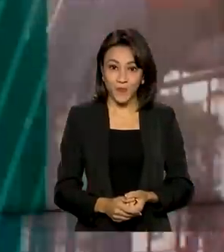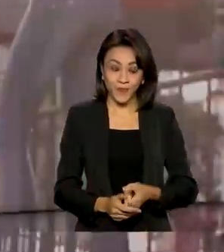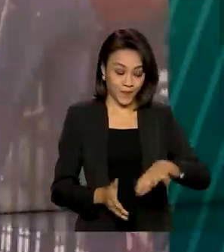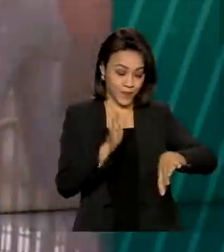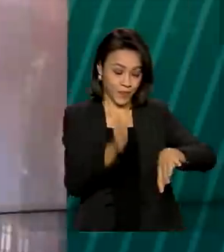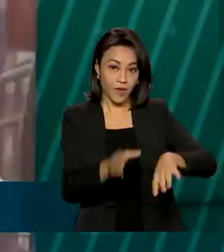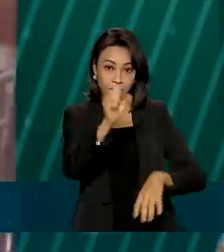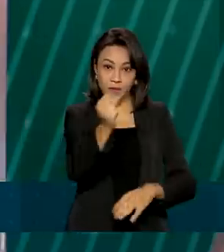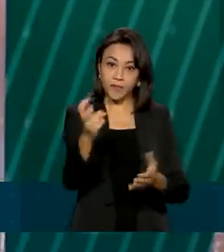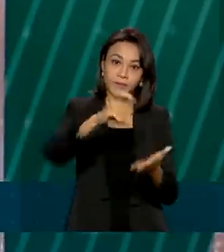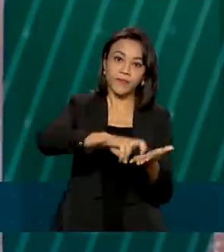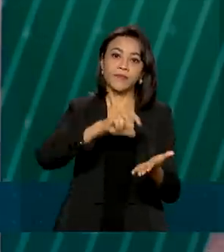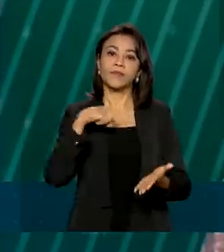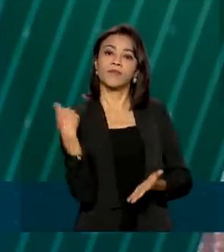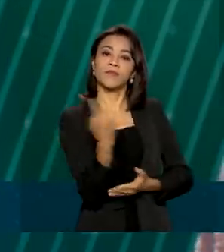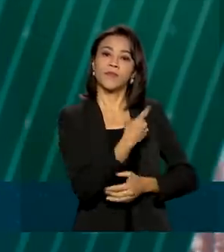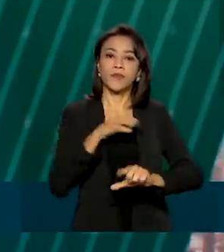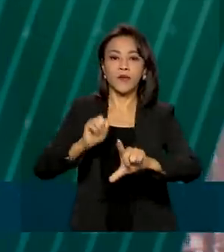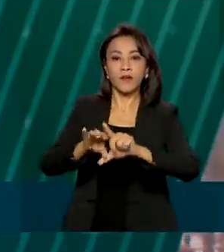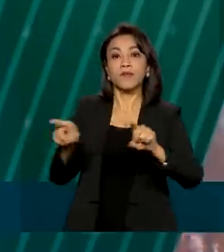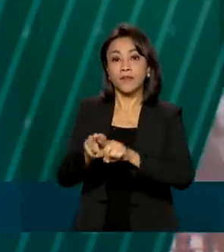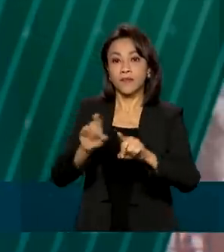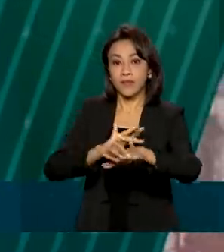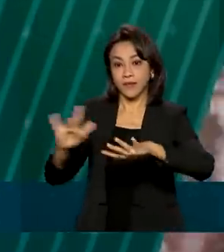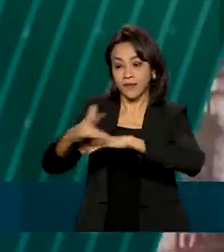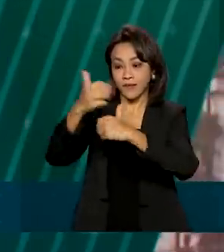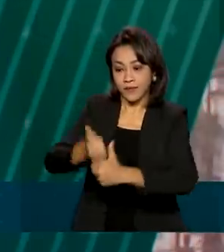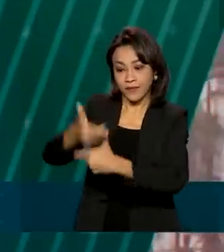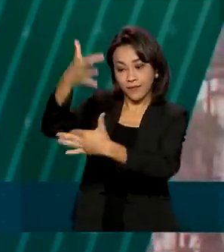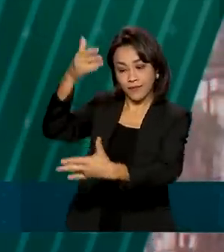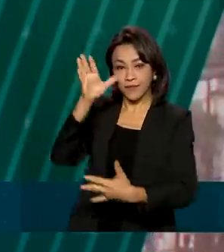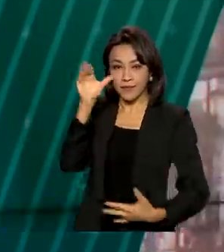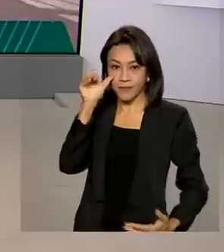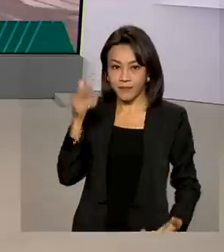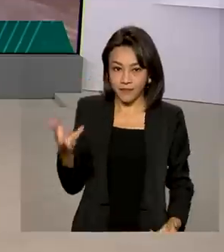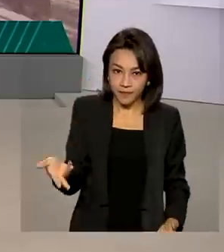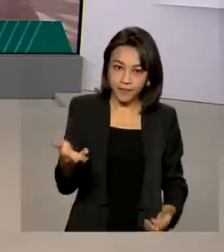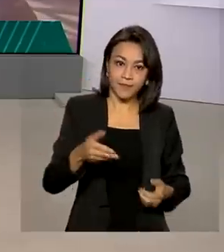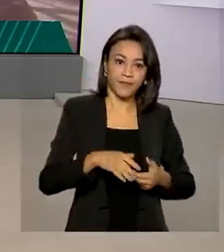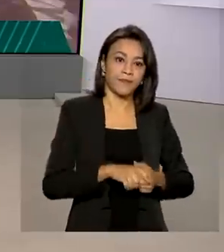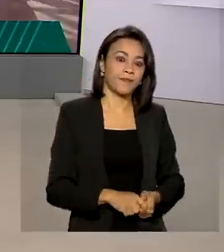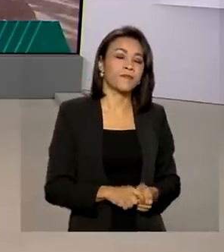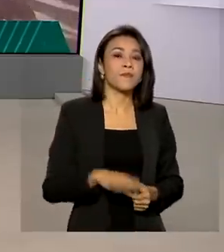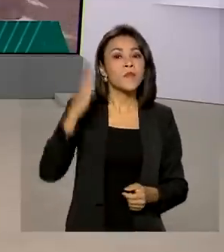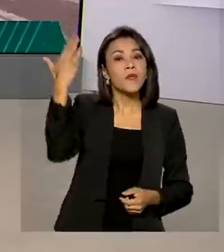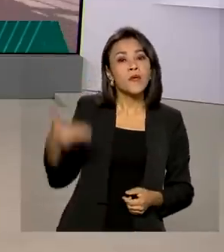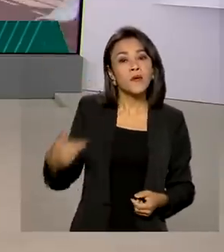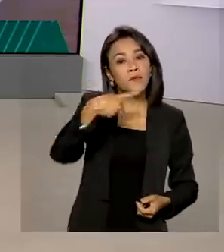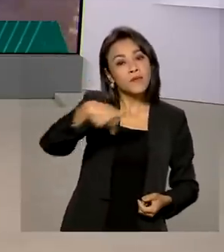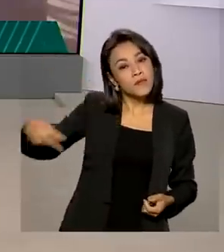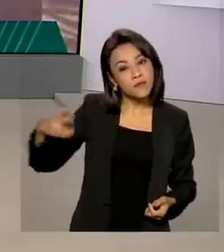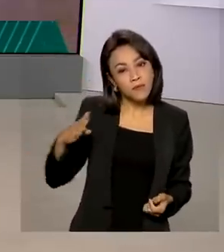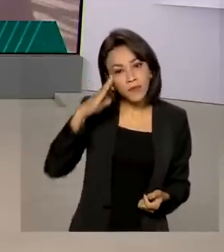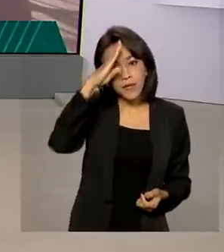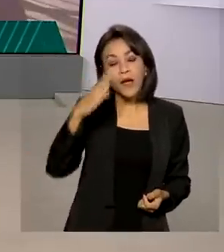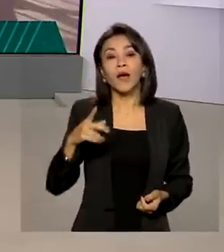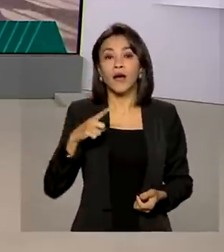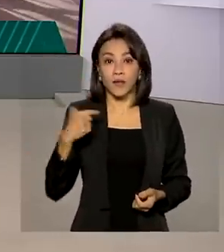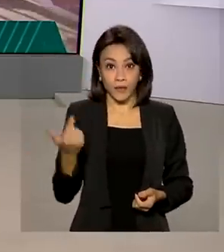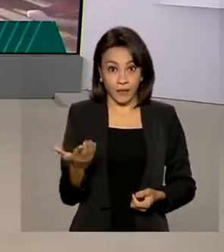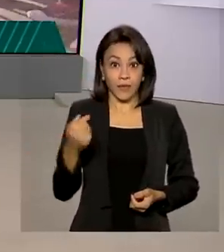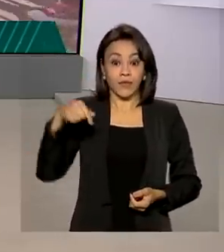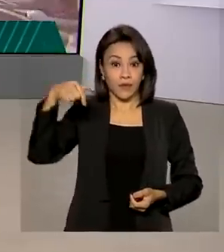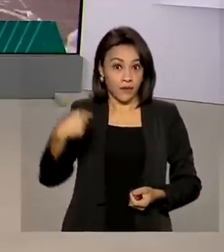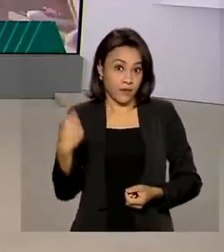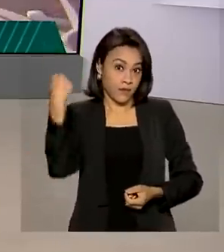Oito horas da manhã, estamos ao vivo também pelas redes sociais. O presidente Jair Bolsonaro se reuniu nesta